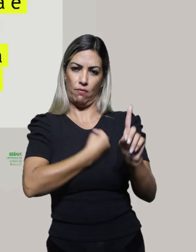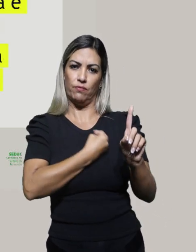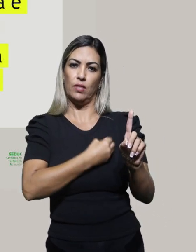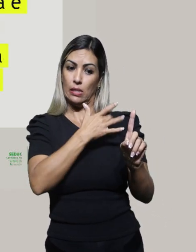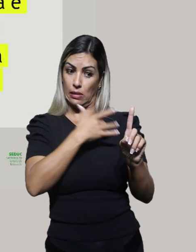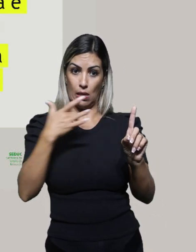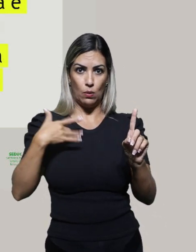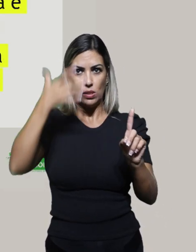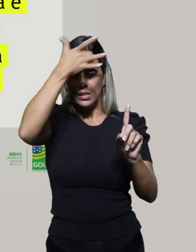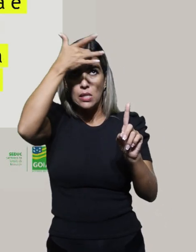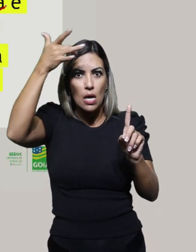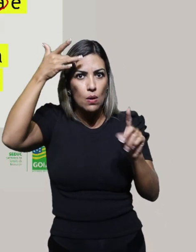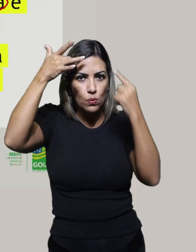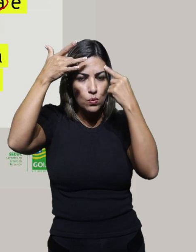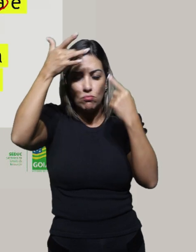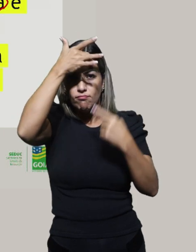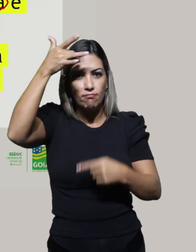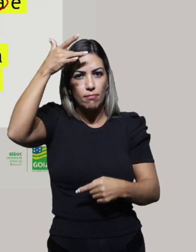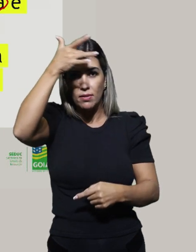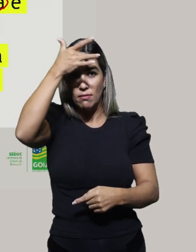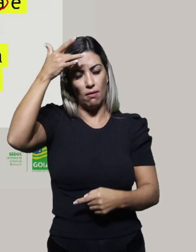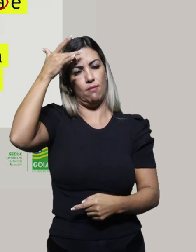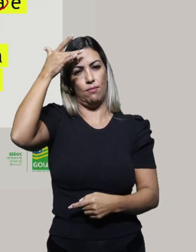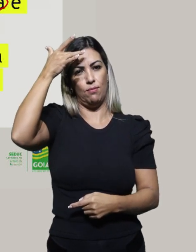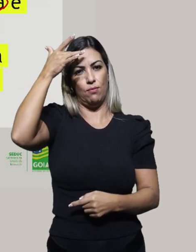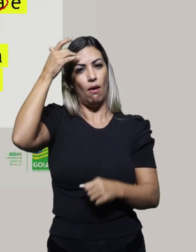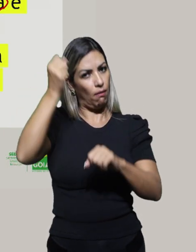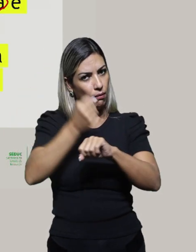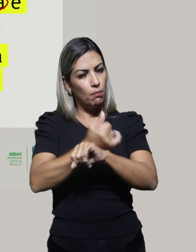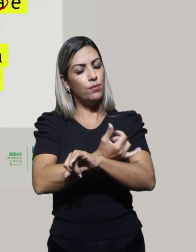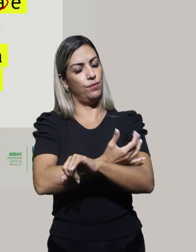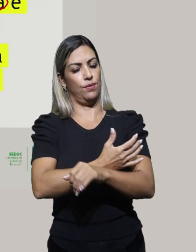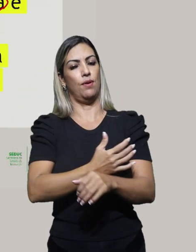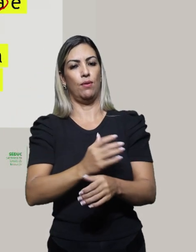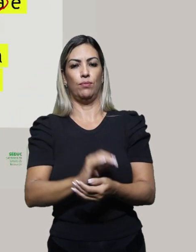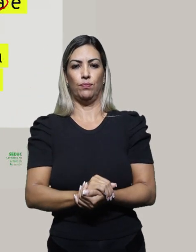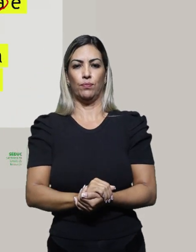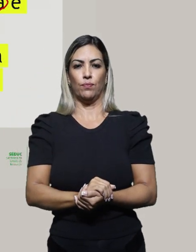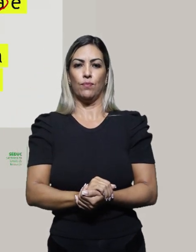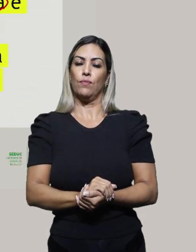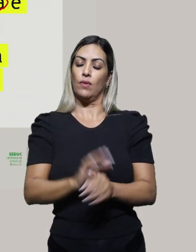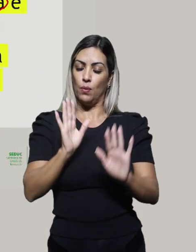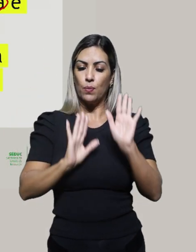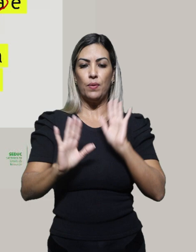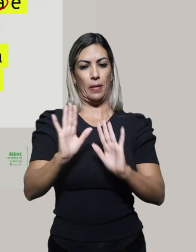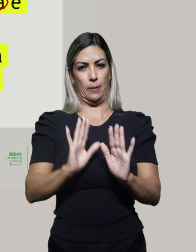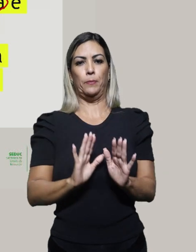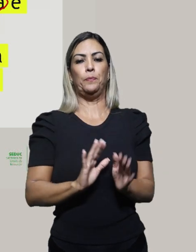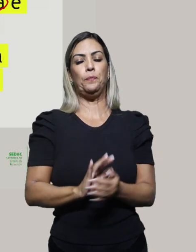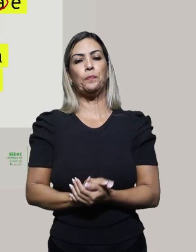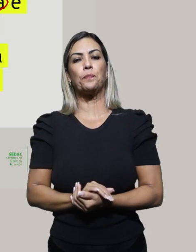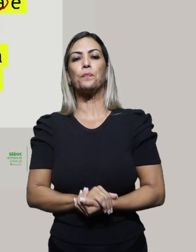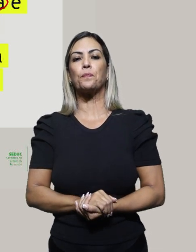prejuízo à sua saúde psicológica, é a saúde emocional ou autodeterminação.